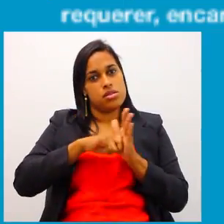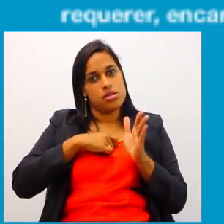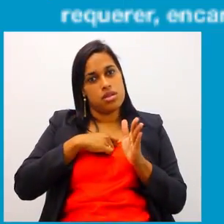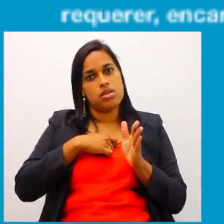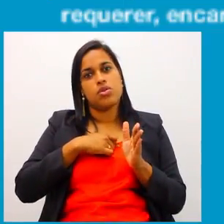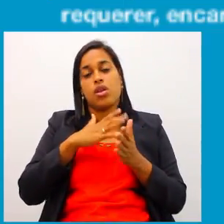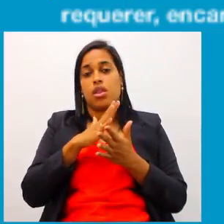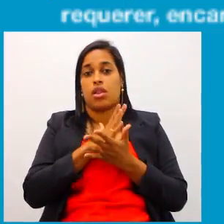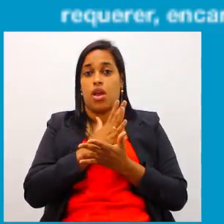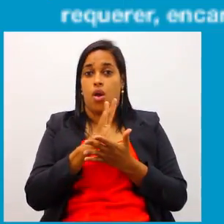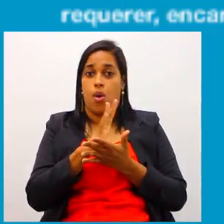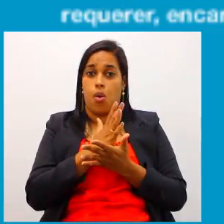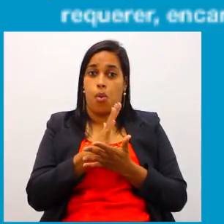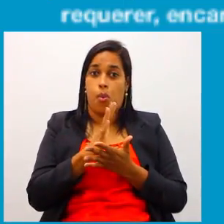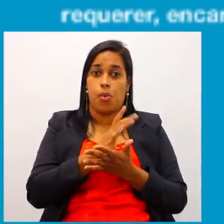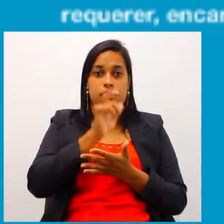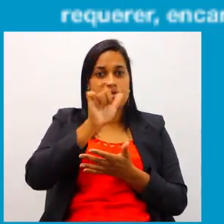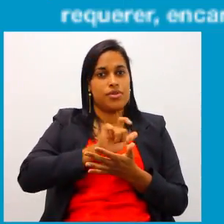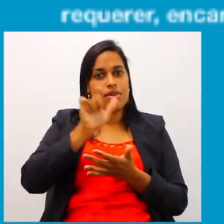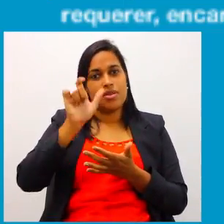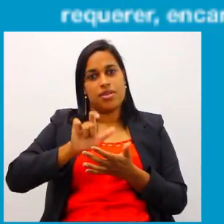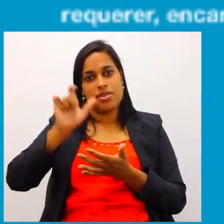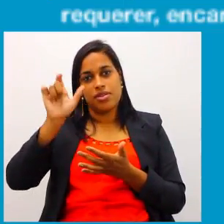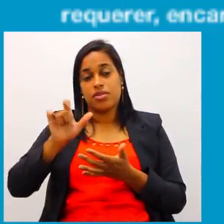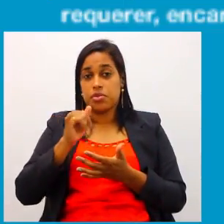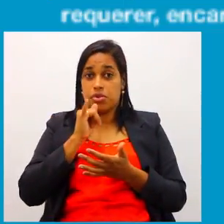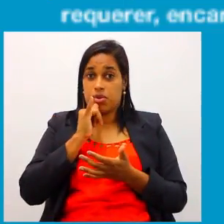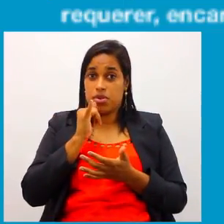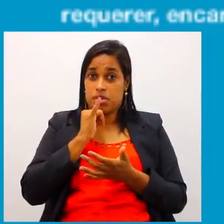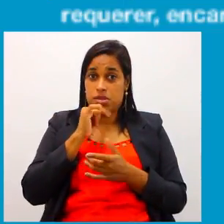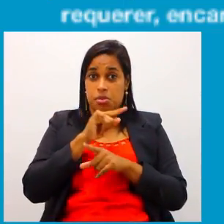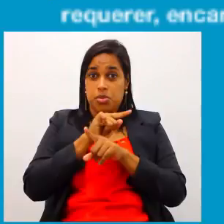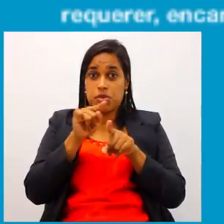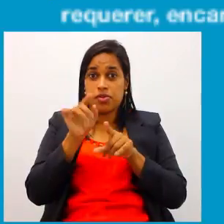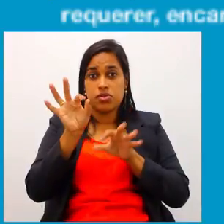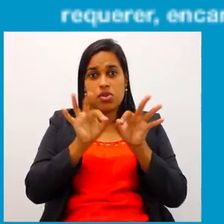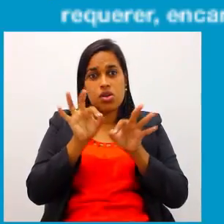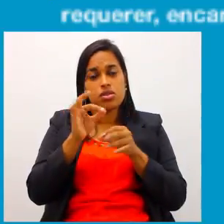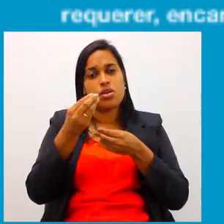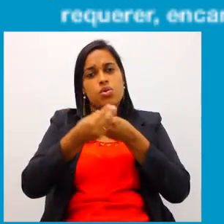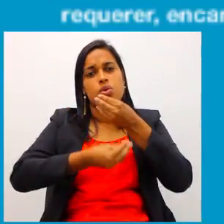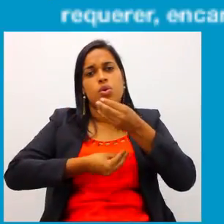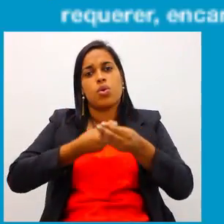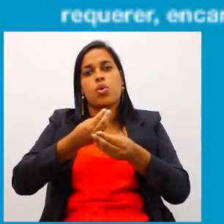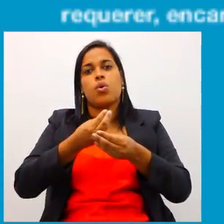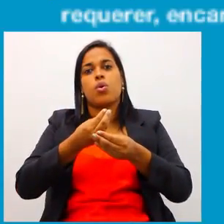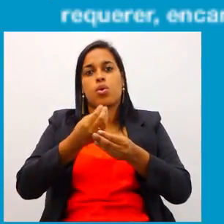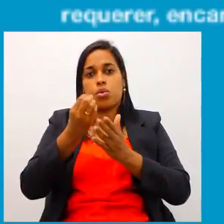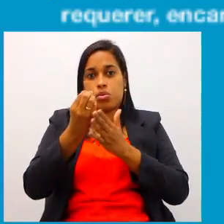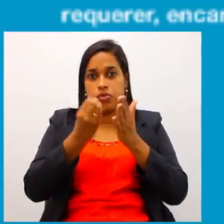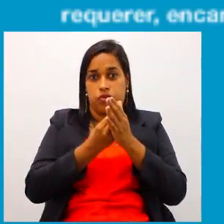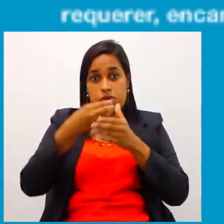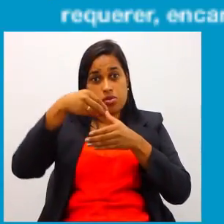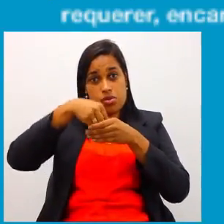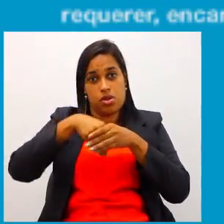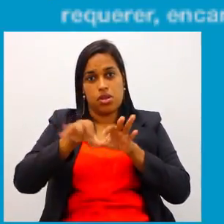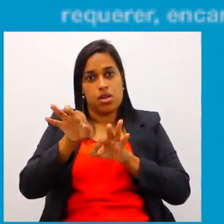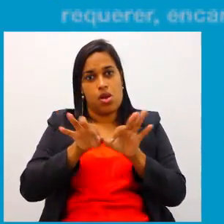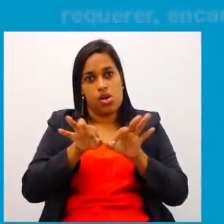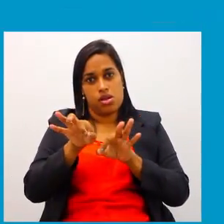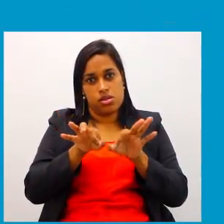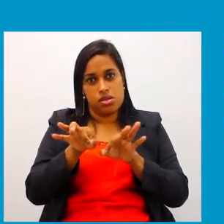assino e aí tem algumas características, esse aí é um ofício montado para te dar um exemplo de como é que a gente elabora um ofício dentro das